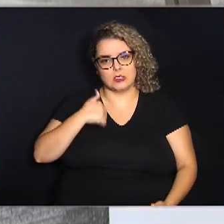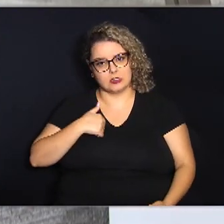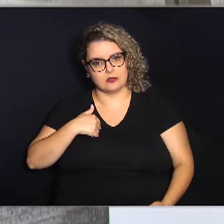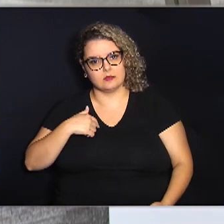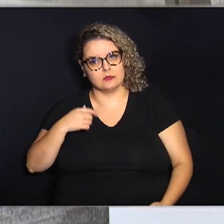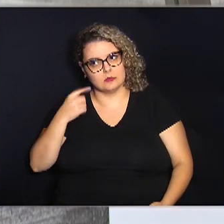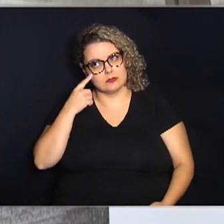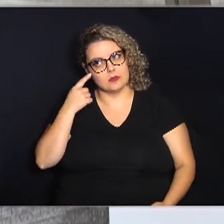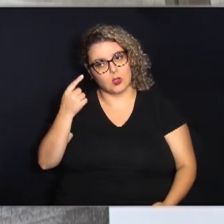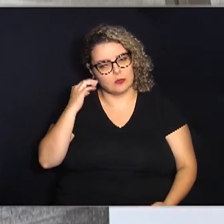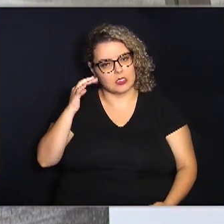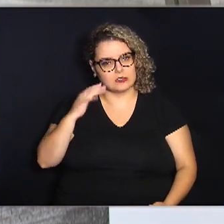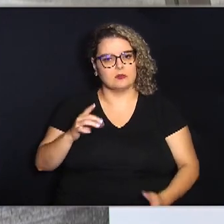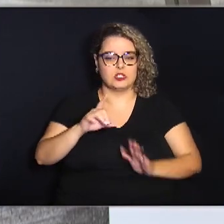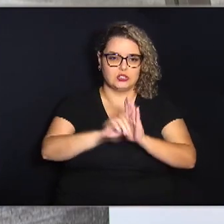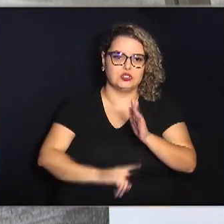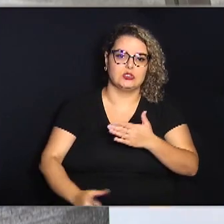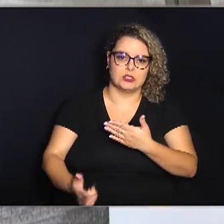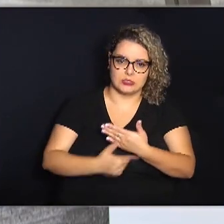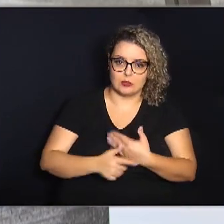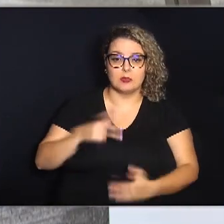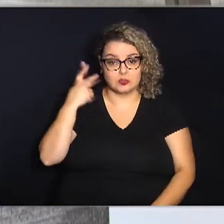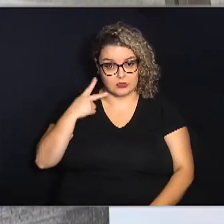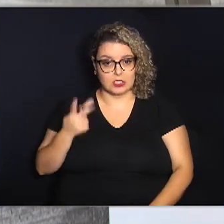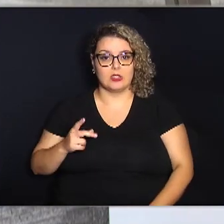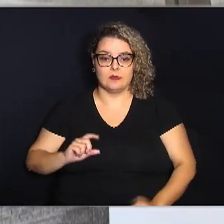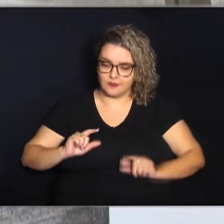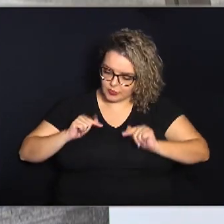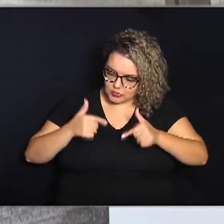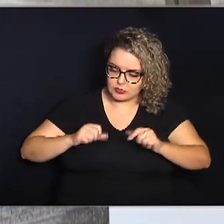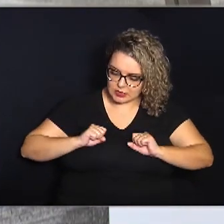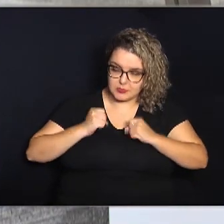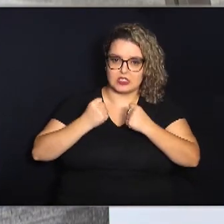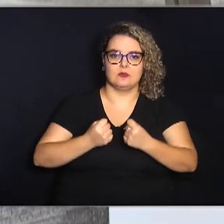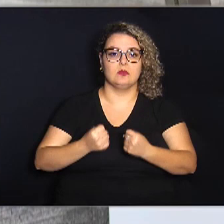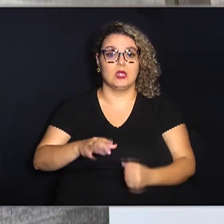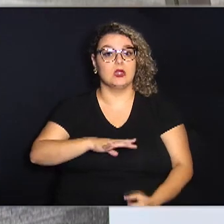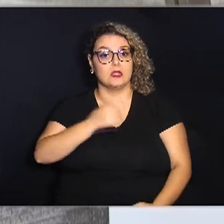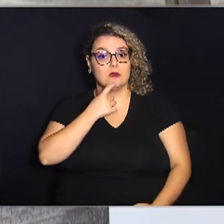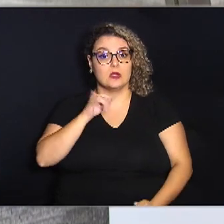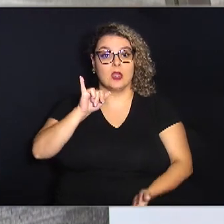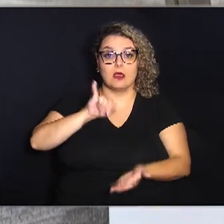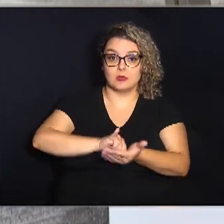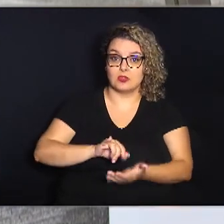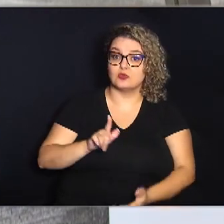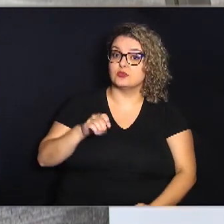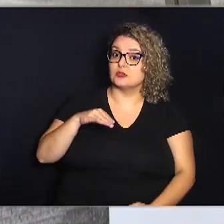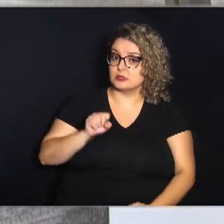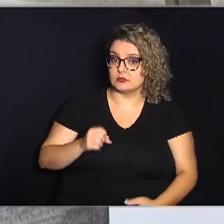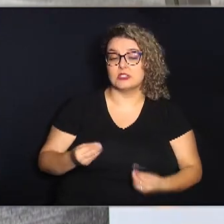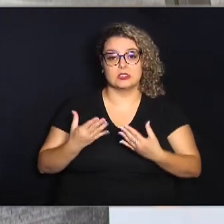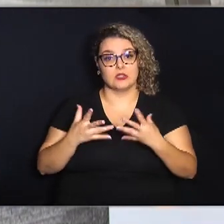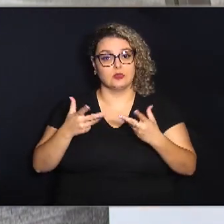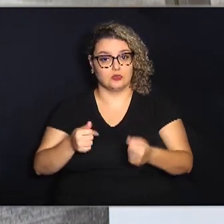prerrogativa de vereador, eu vou lutar muito, vou me dedicar muito para que Campinas seja a capital dos games, proporcionando tudo